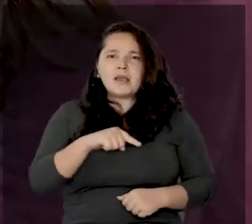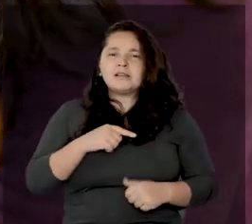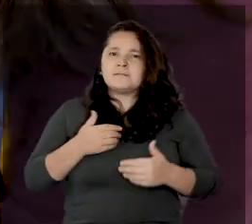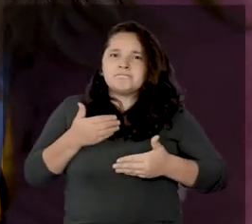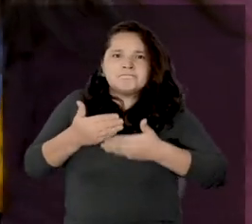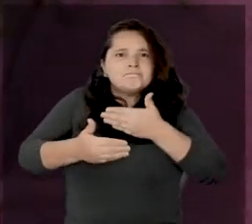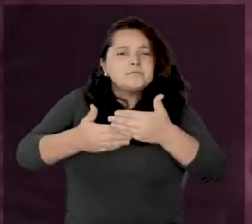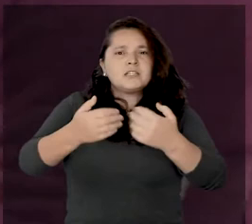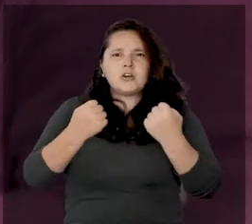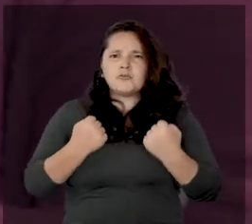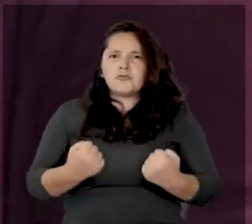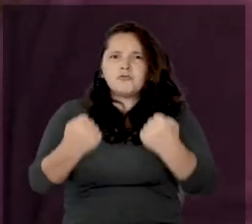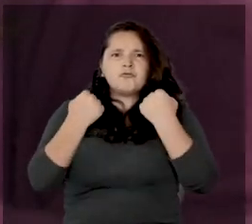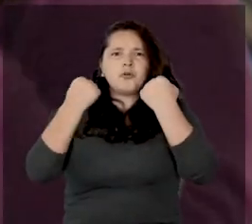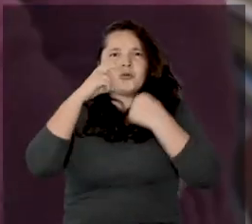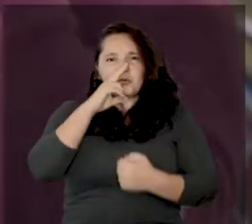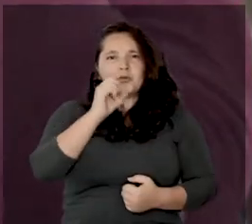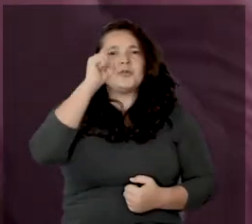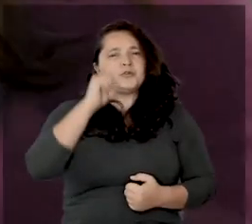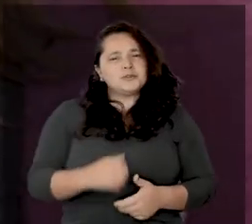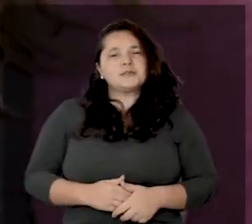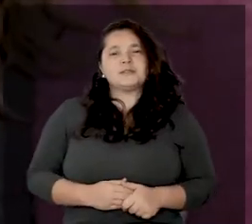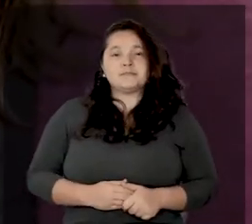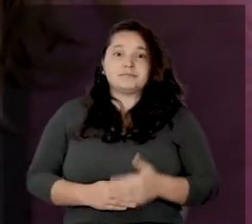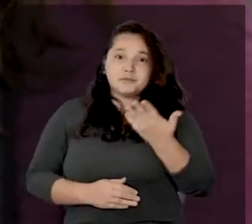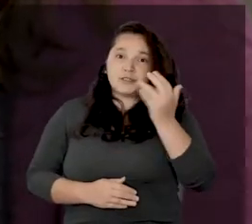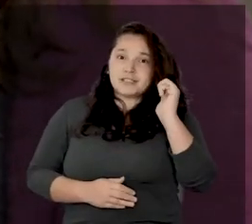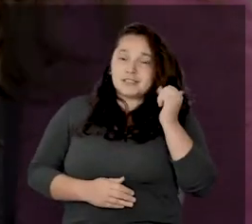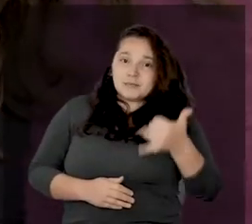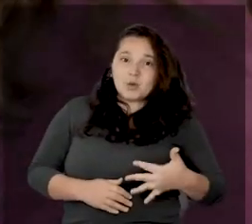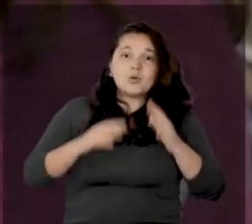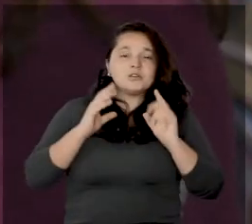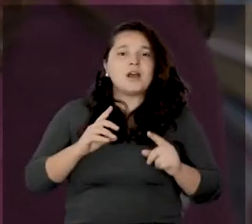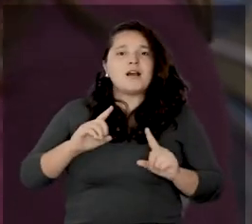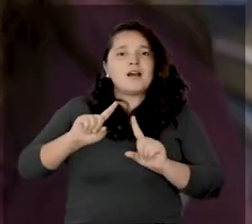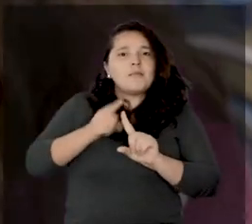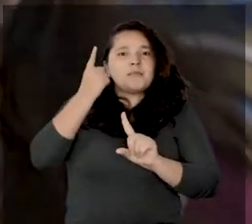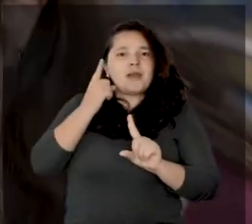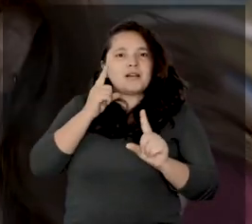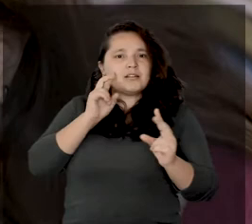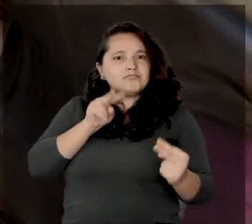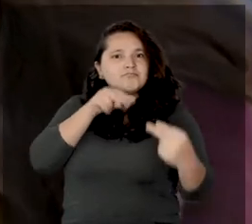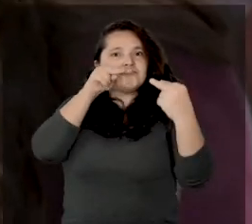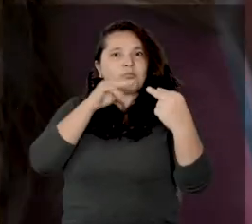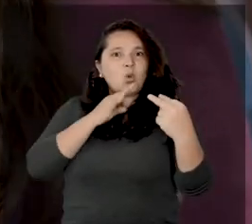muita força. Porque, como você falou, assim, a gente... Acho que a primeira vez também que eu te encontrei, que eu te